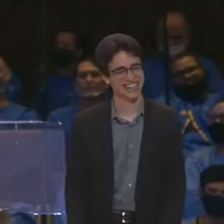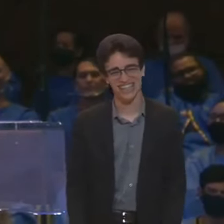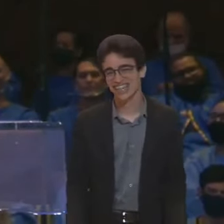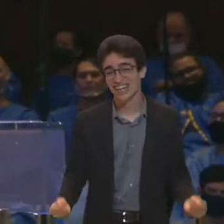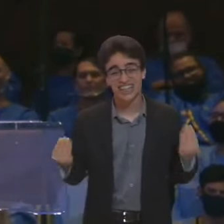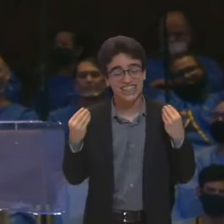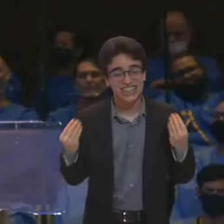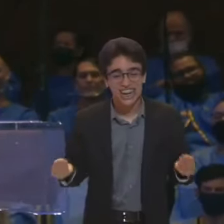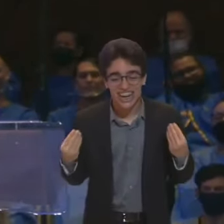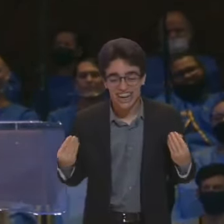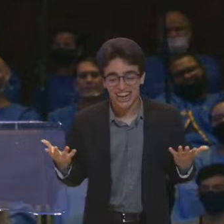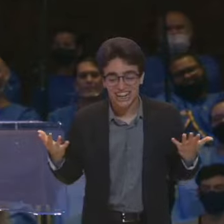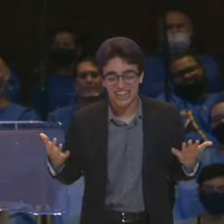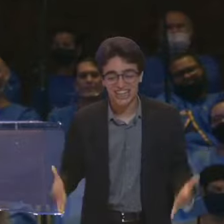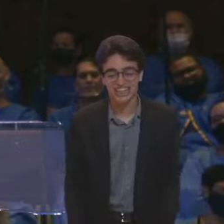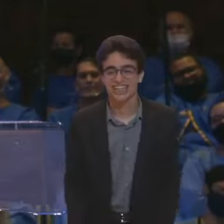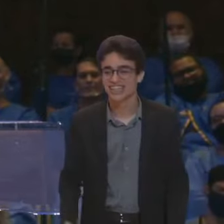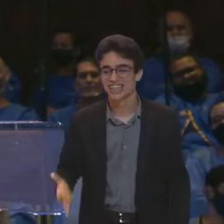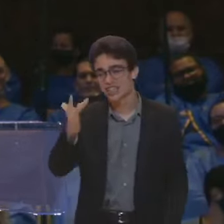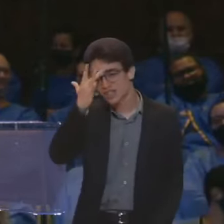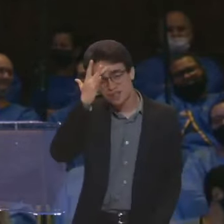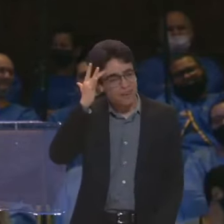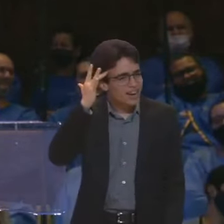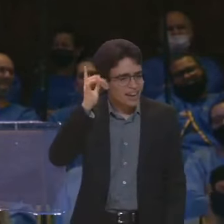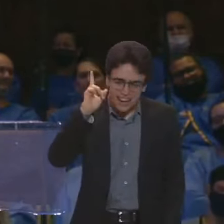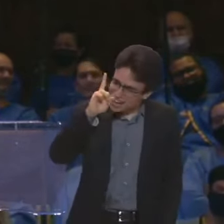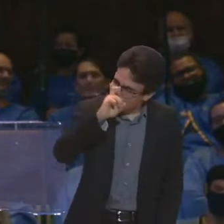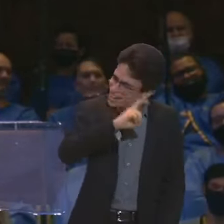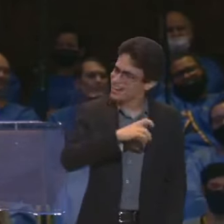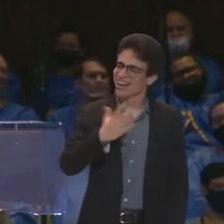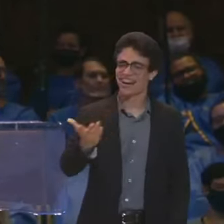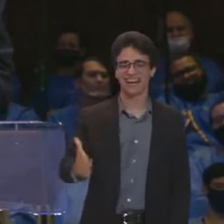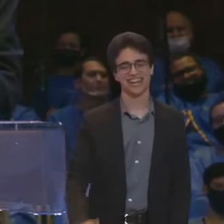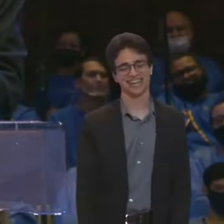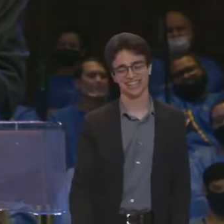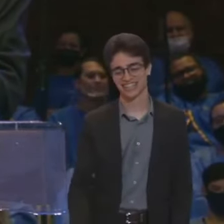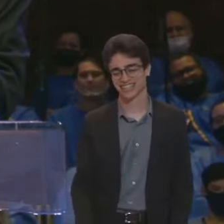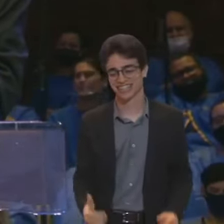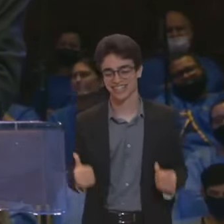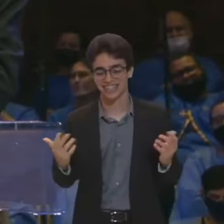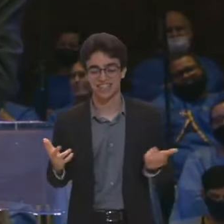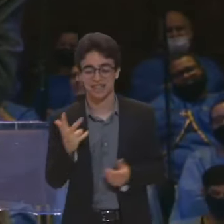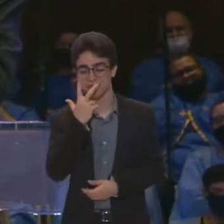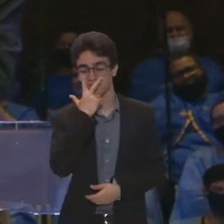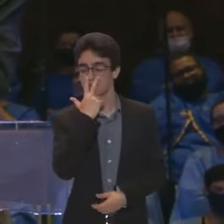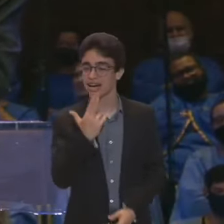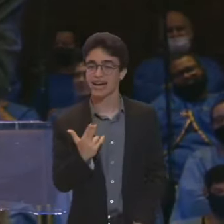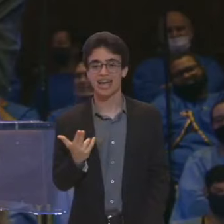Situação tremenda, o povo não está fácil, né? E além do mais, parece